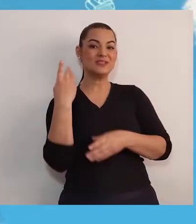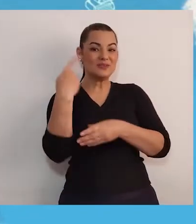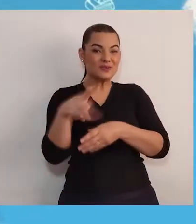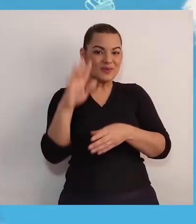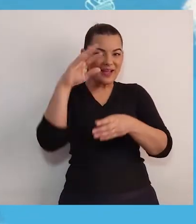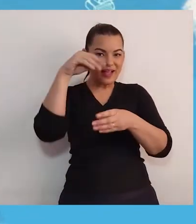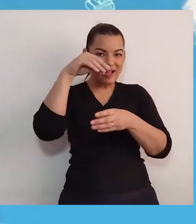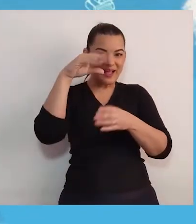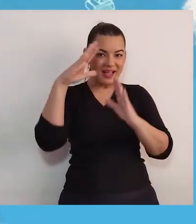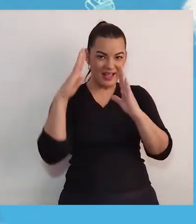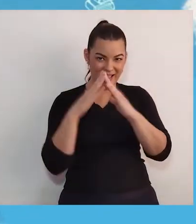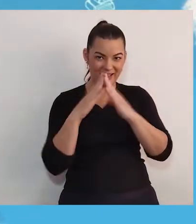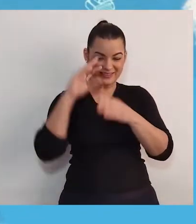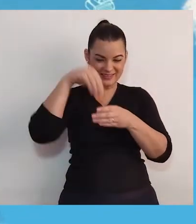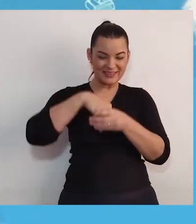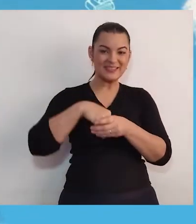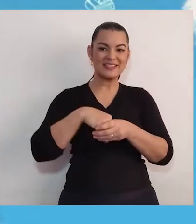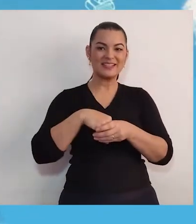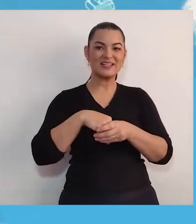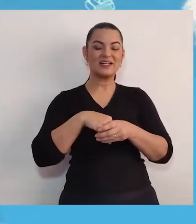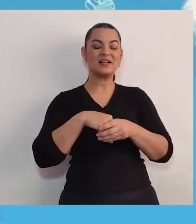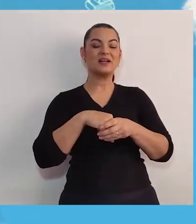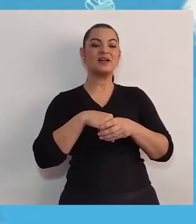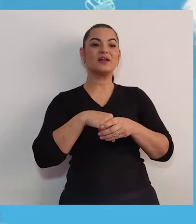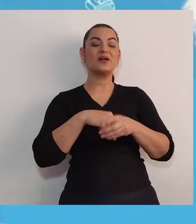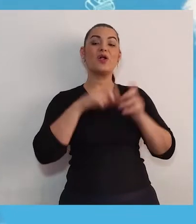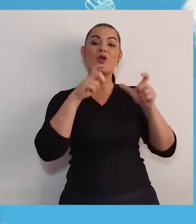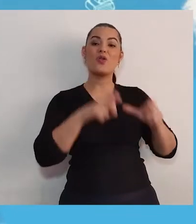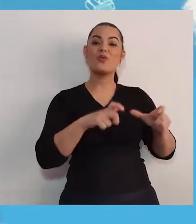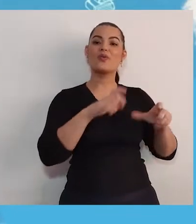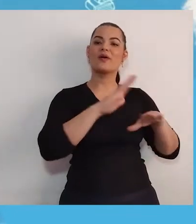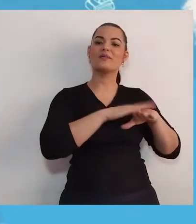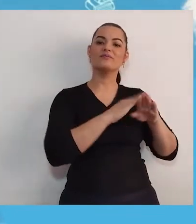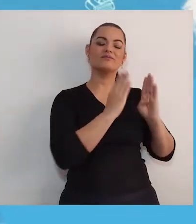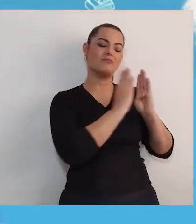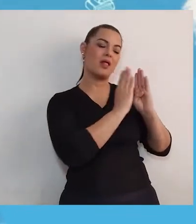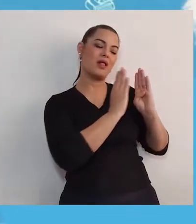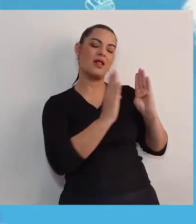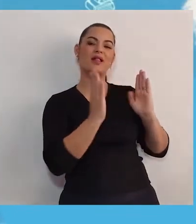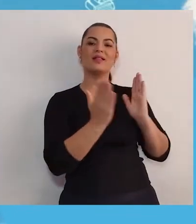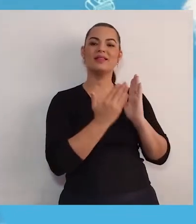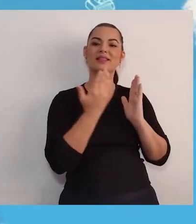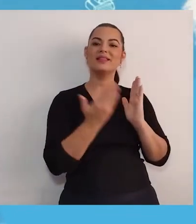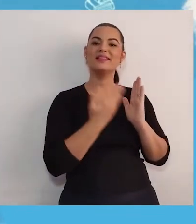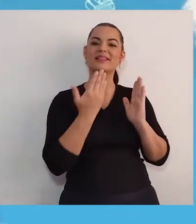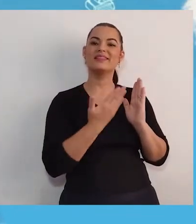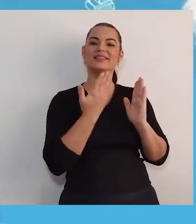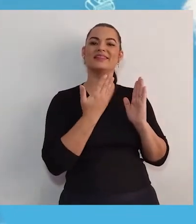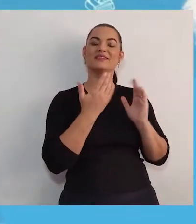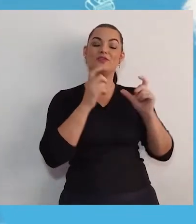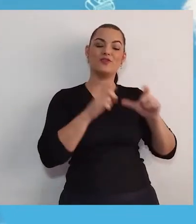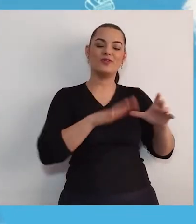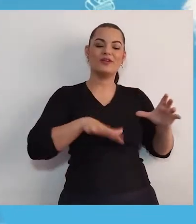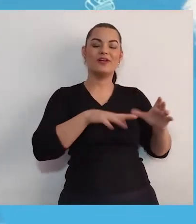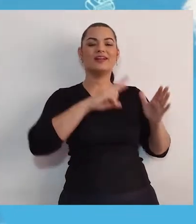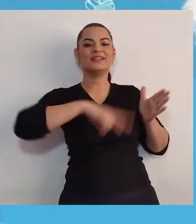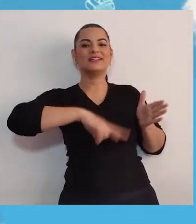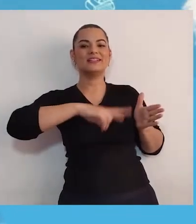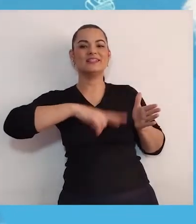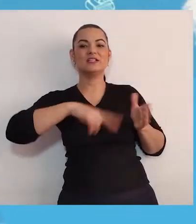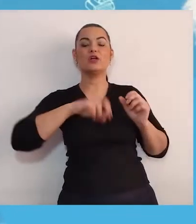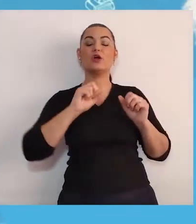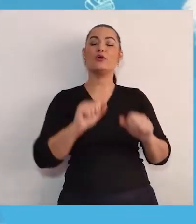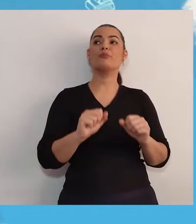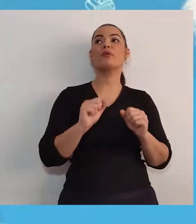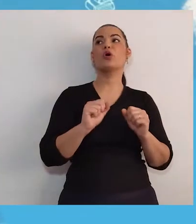leitura? Não precisa ser só com livros, pode ser com outros portadores textuais. Ou seja, pode ser com